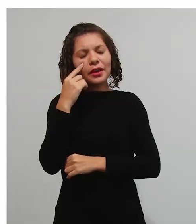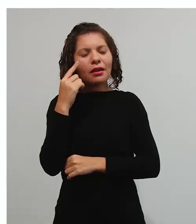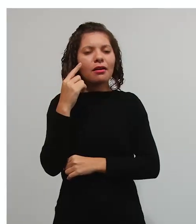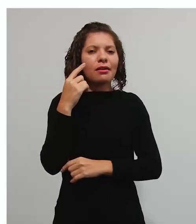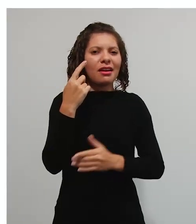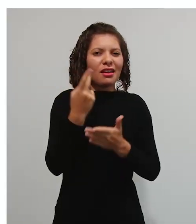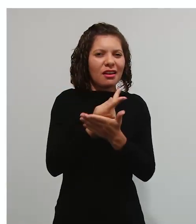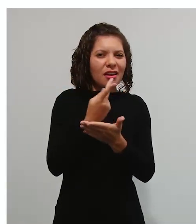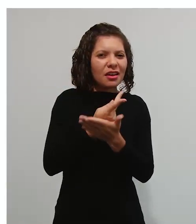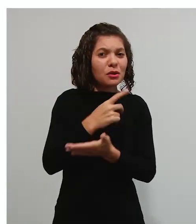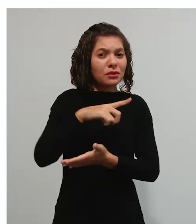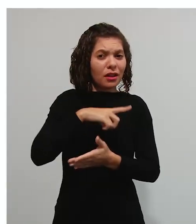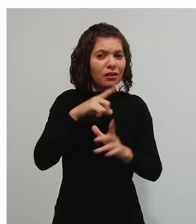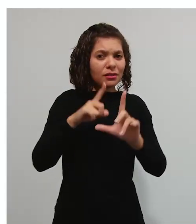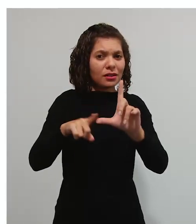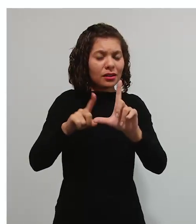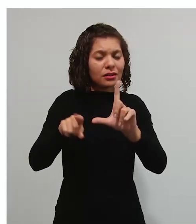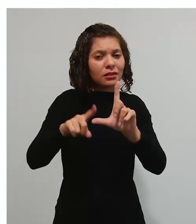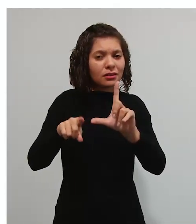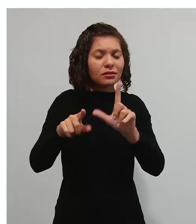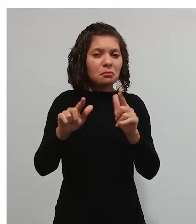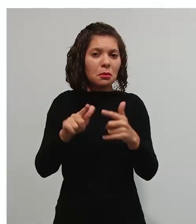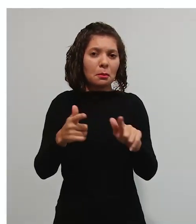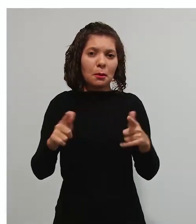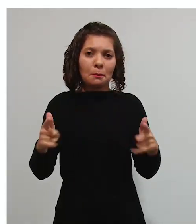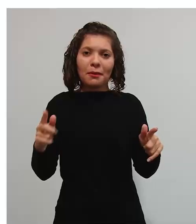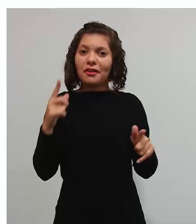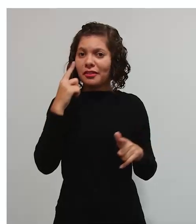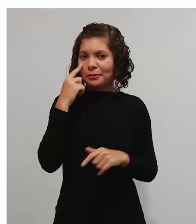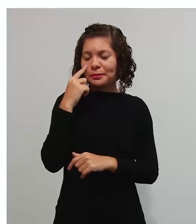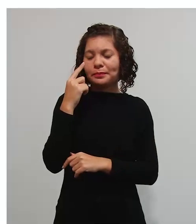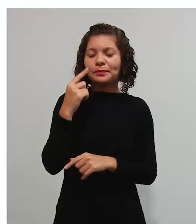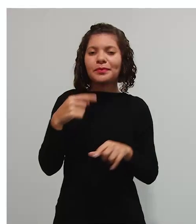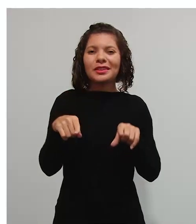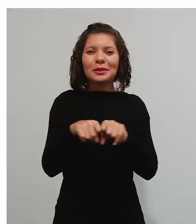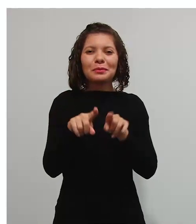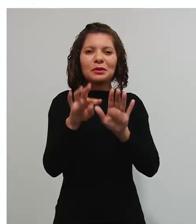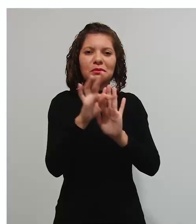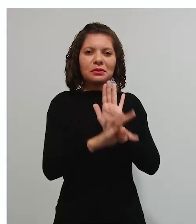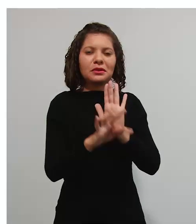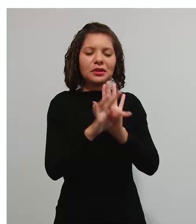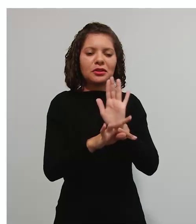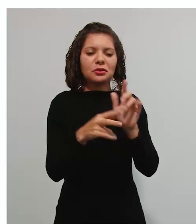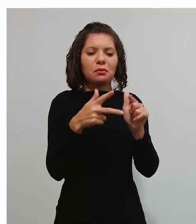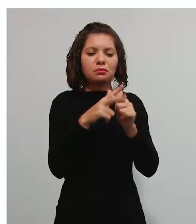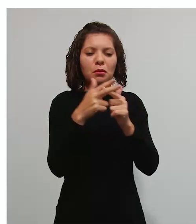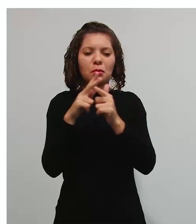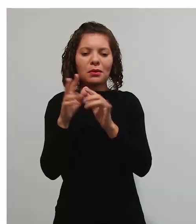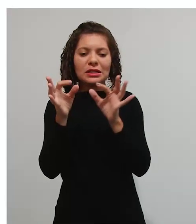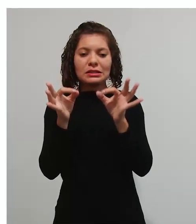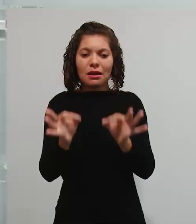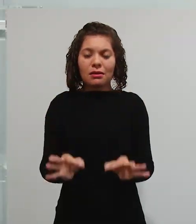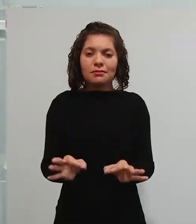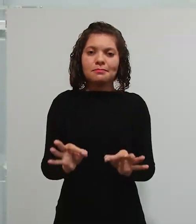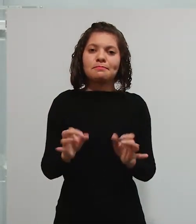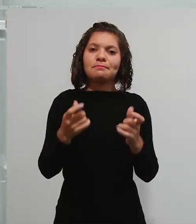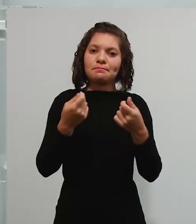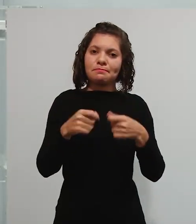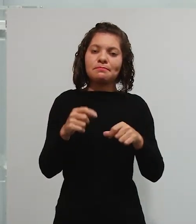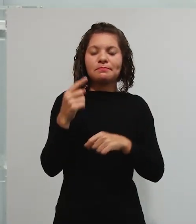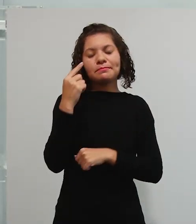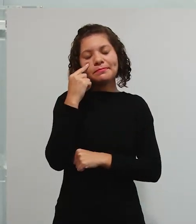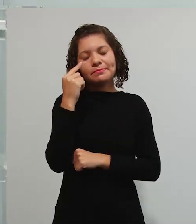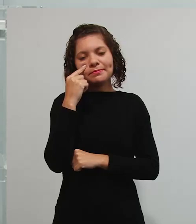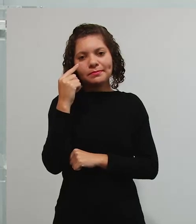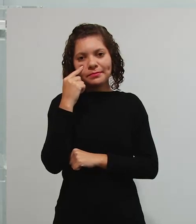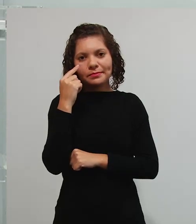de ortografia, erros ortográficos ou gramaticais, e se o texto está bem formatado. Porque principalmente os textos